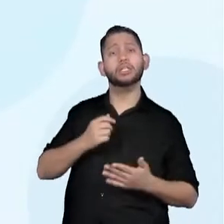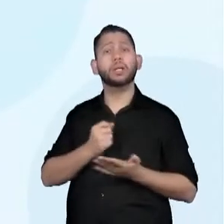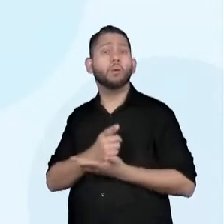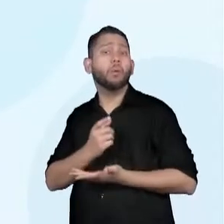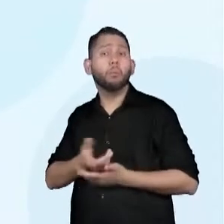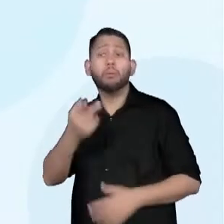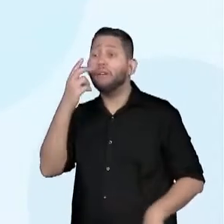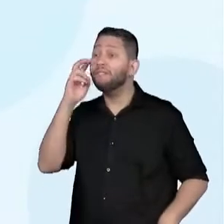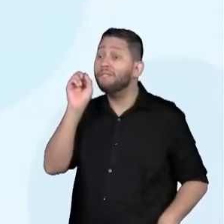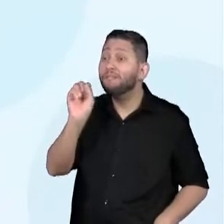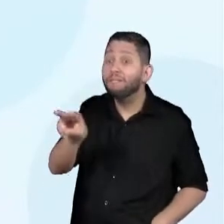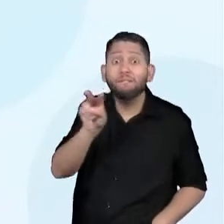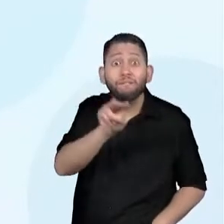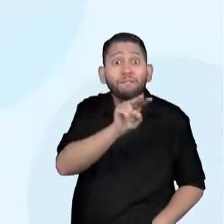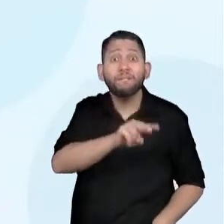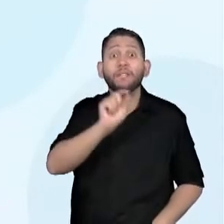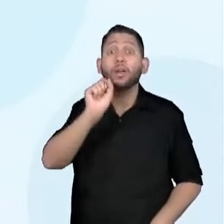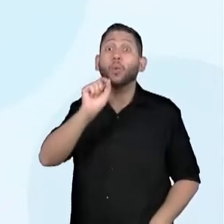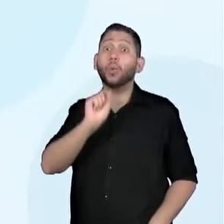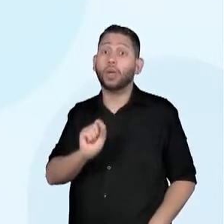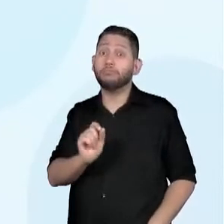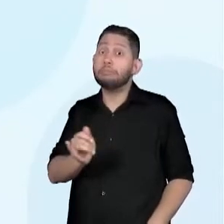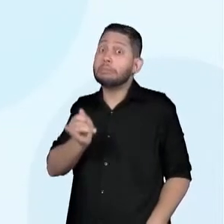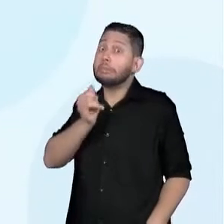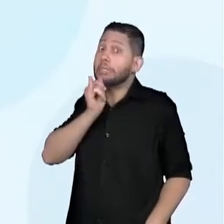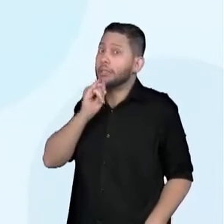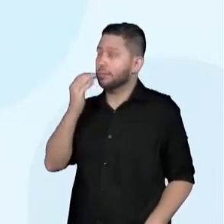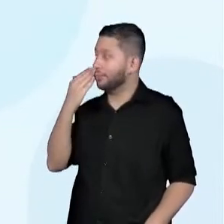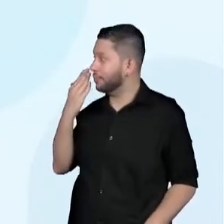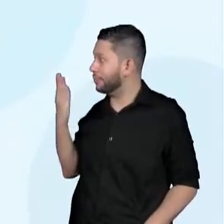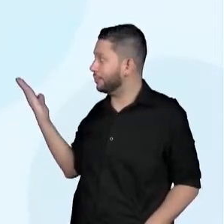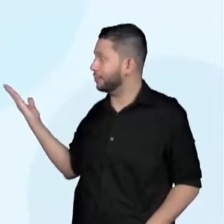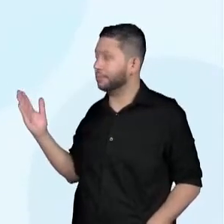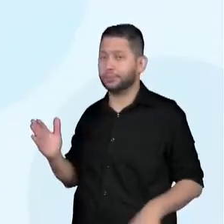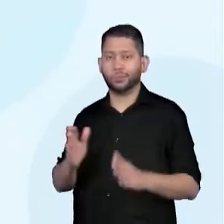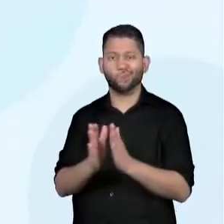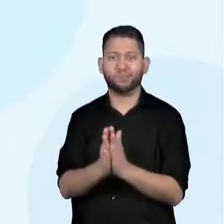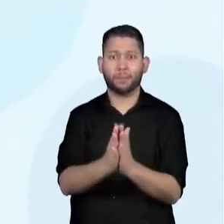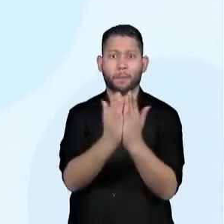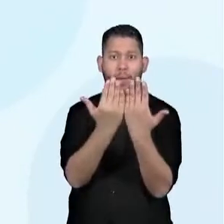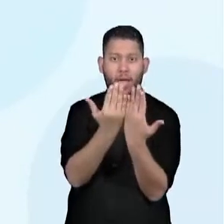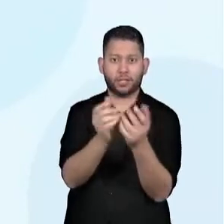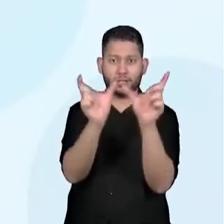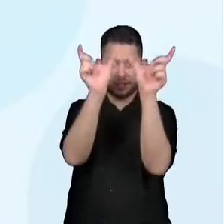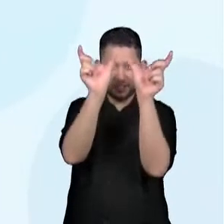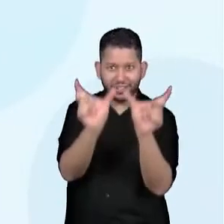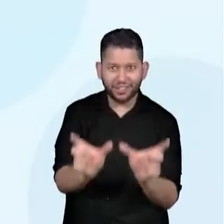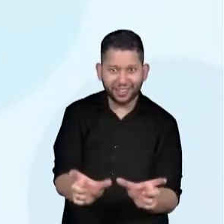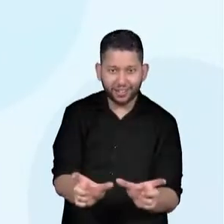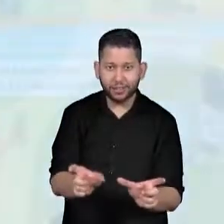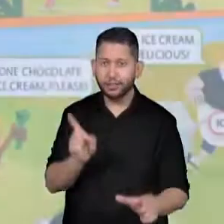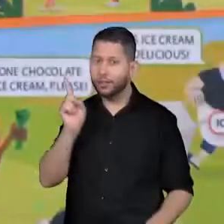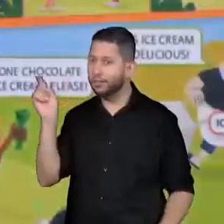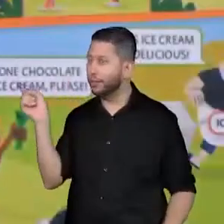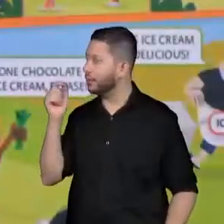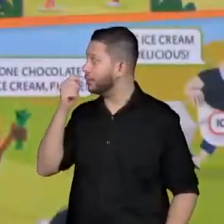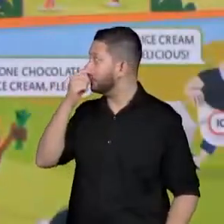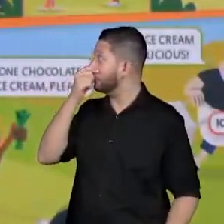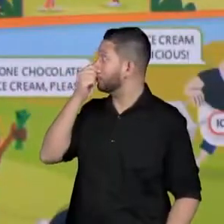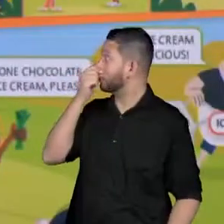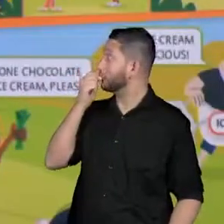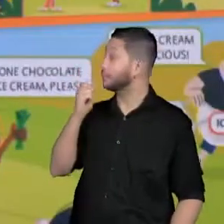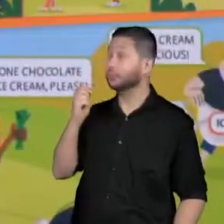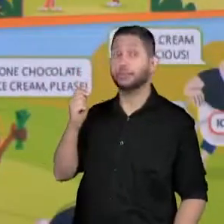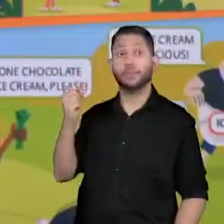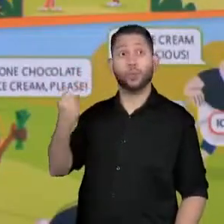parque? Bom, a gente tem as duas páginas iniciais da nossa Unit 6. Então, a unidade 6 é